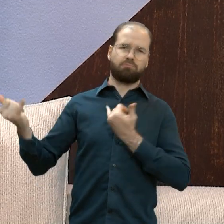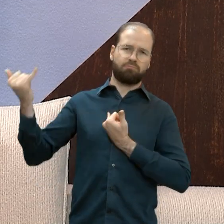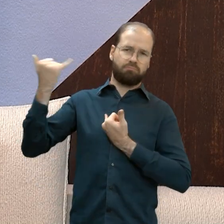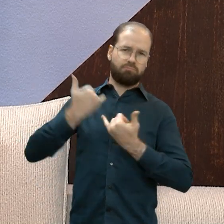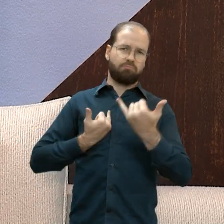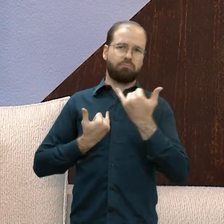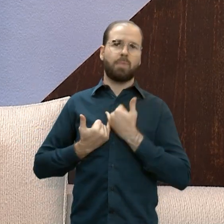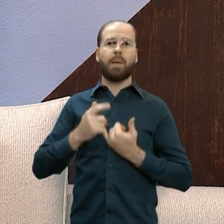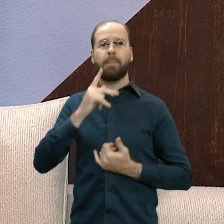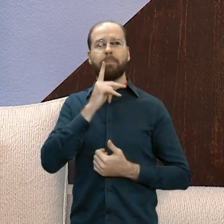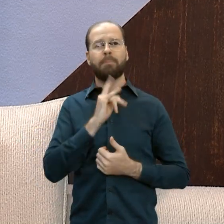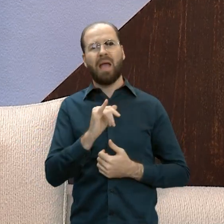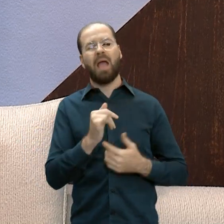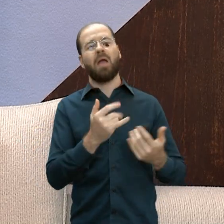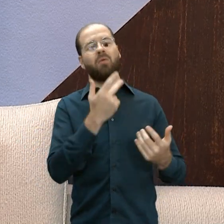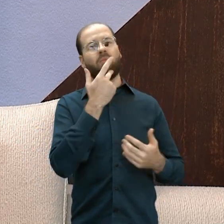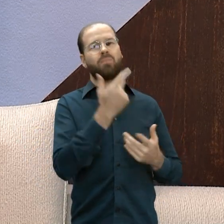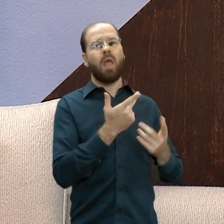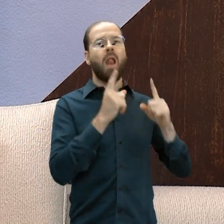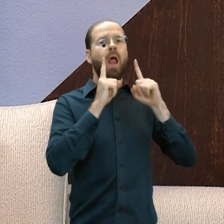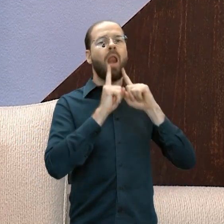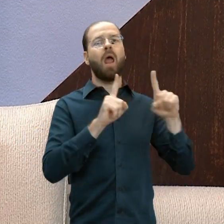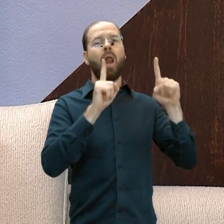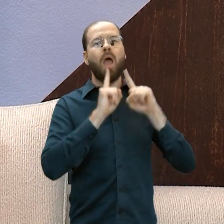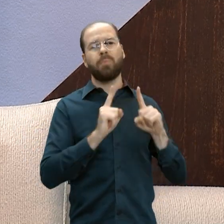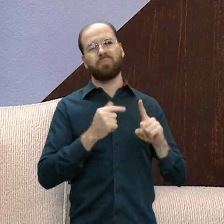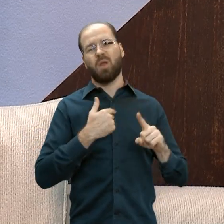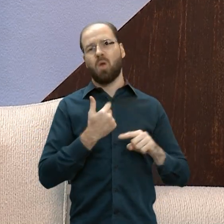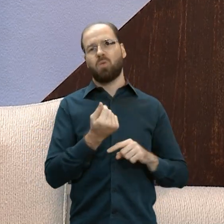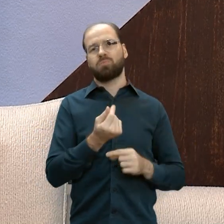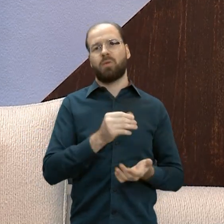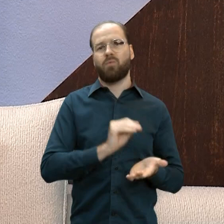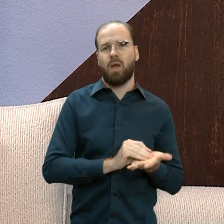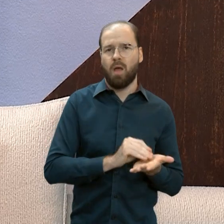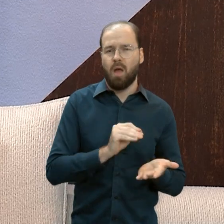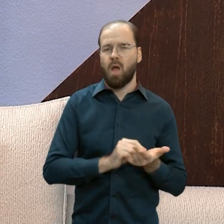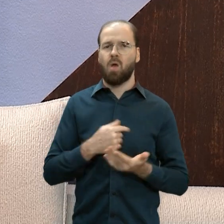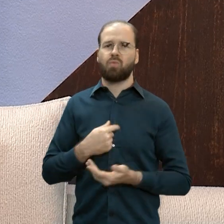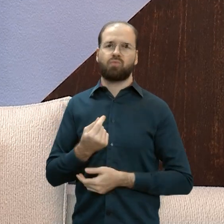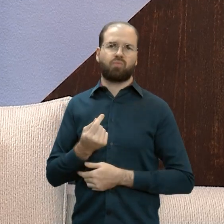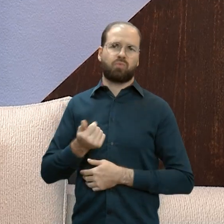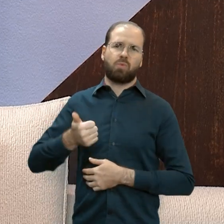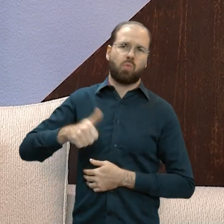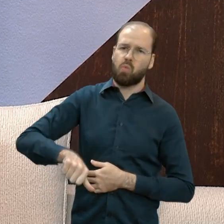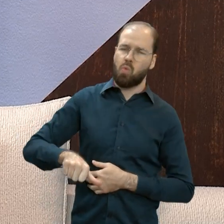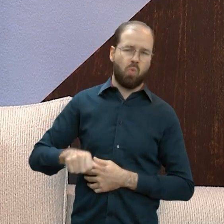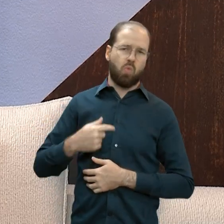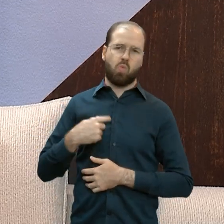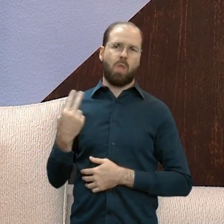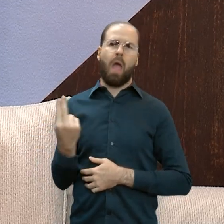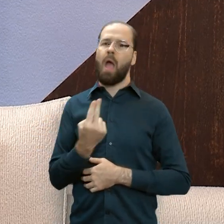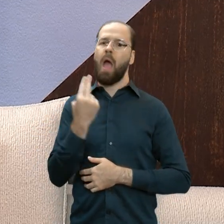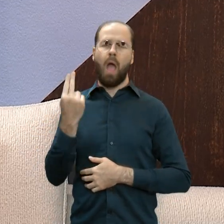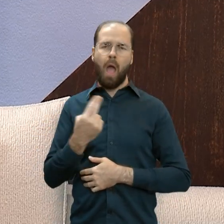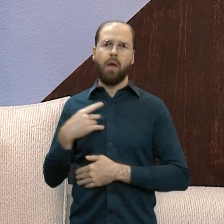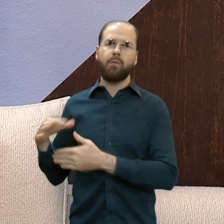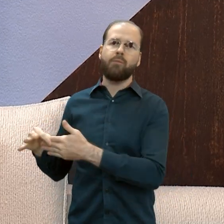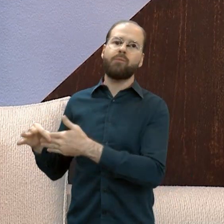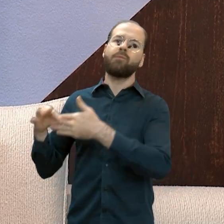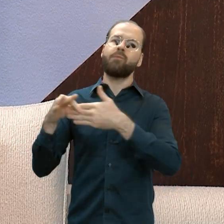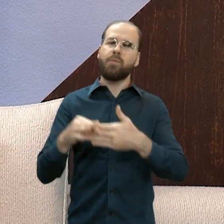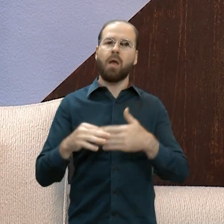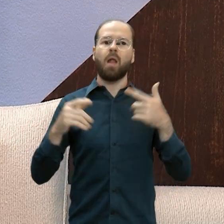questões econômicas. Eu não tenho dinheiro, né, não tenho condições de levar meus filhos para algumas atividades